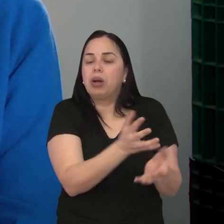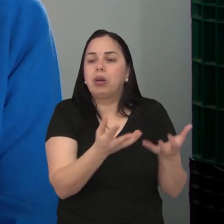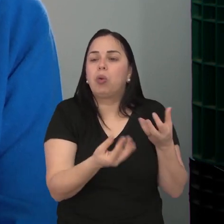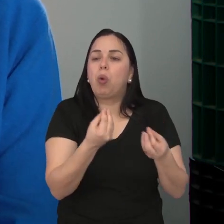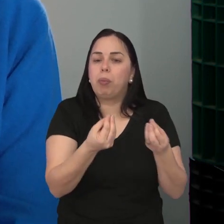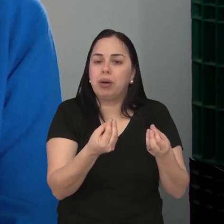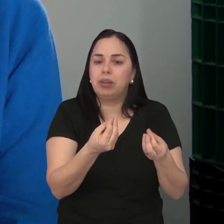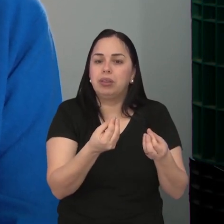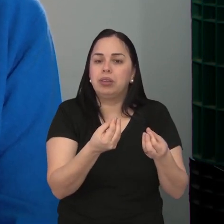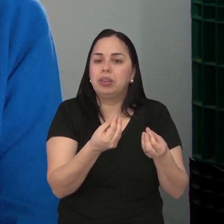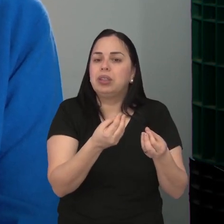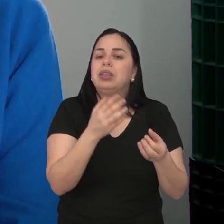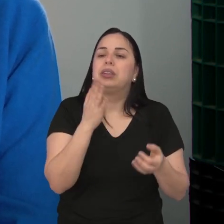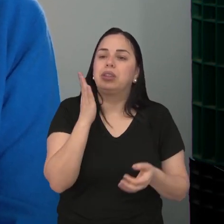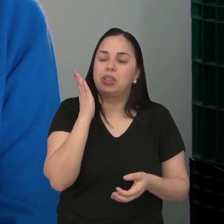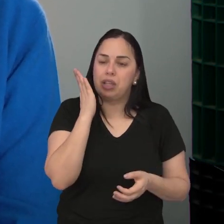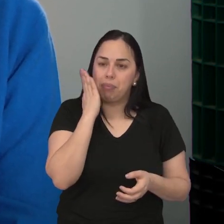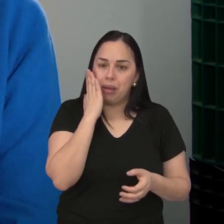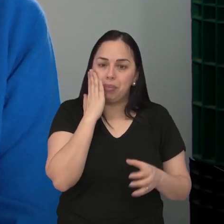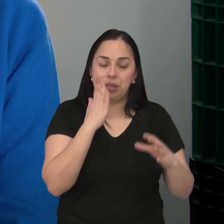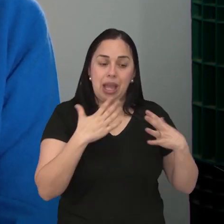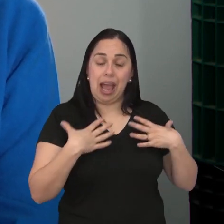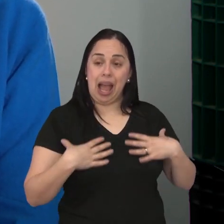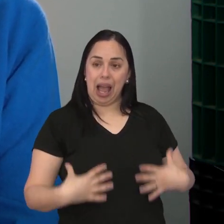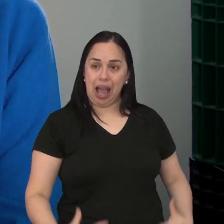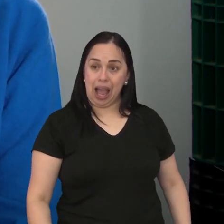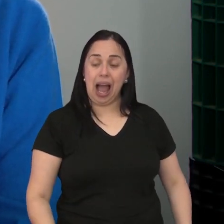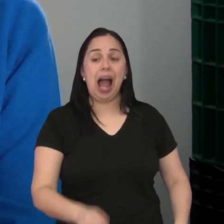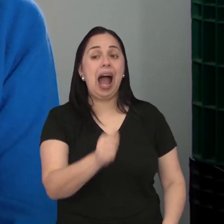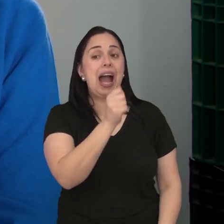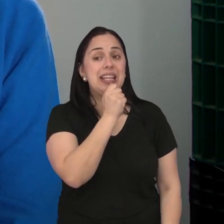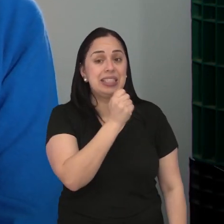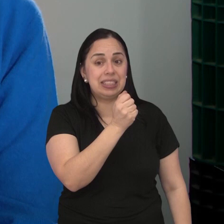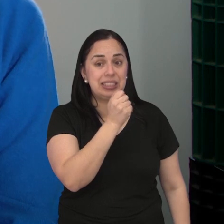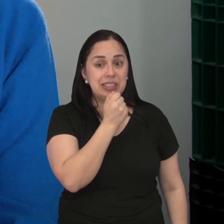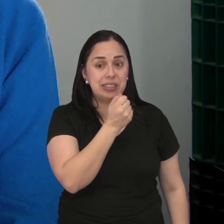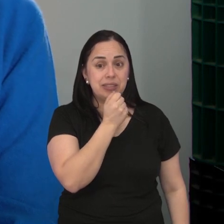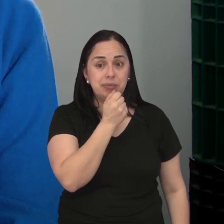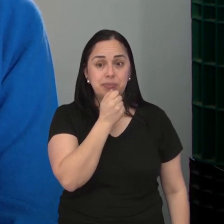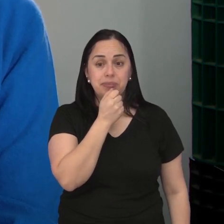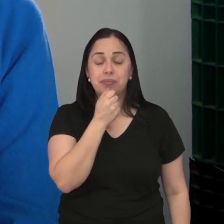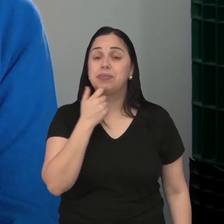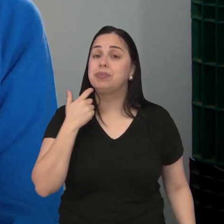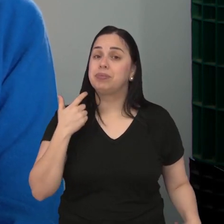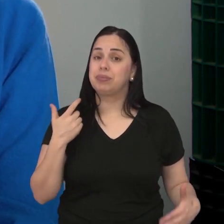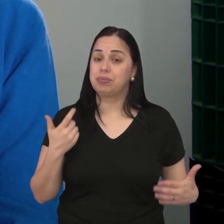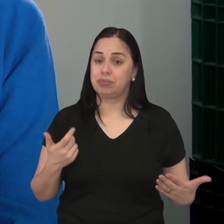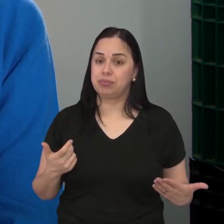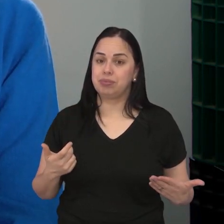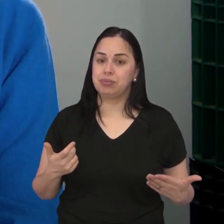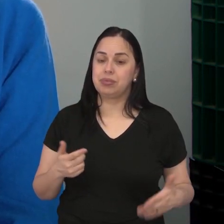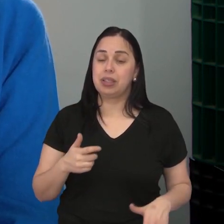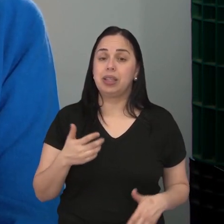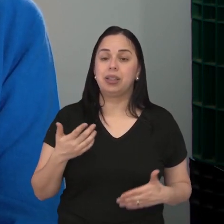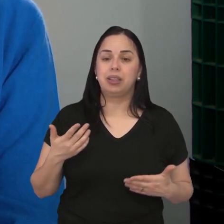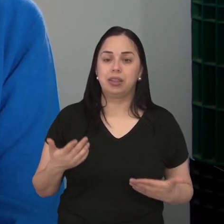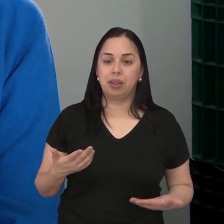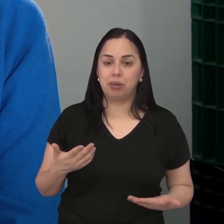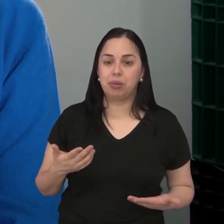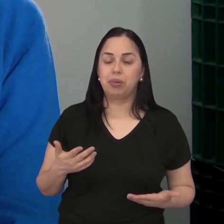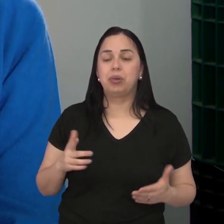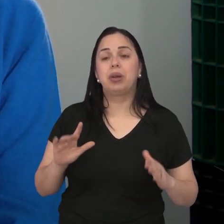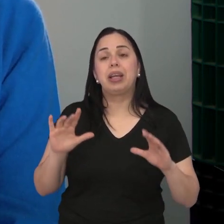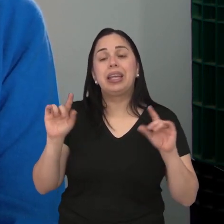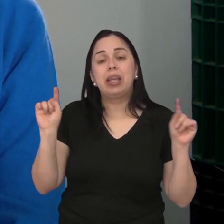Olha o prejuízo. Mesmo porque ele estava com todas as vestes da Irmandade da Nossa Senhora do Rosário.